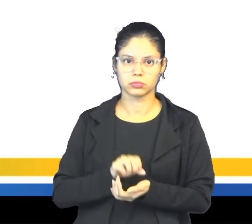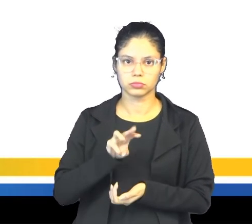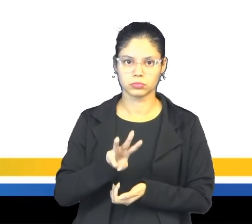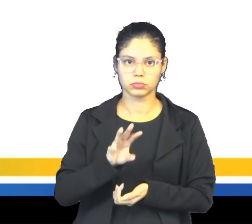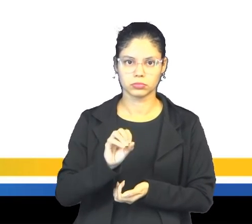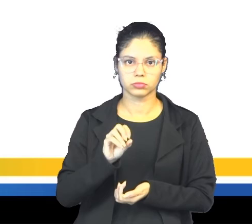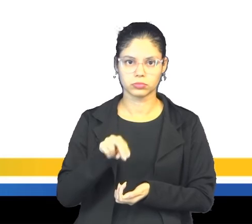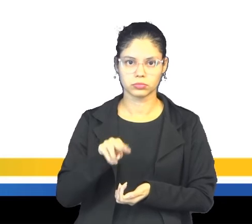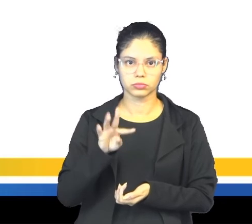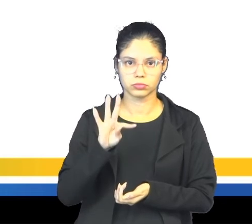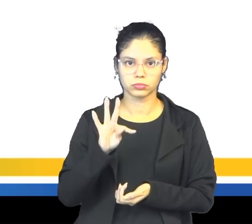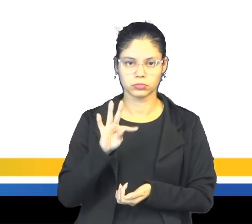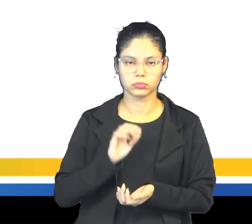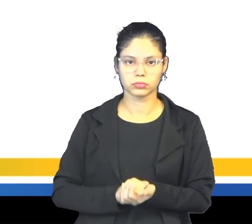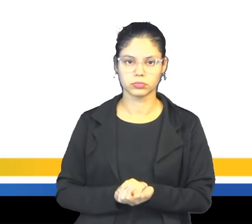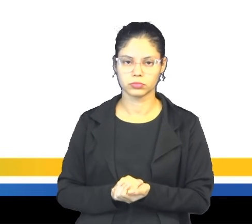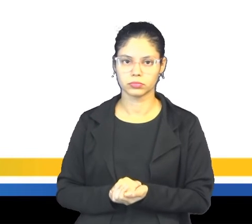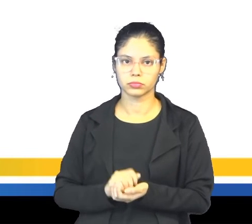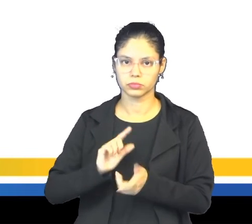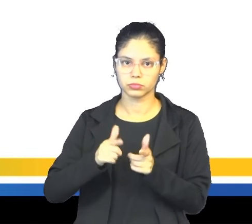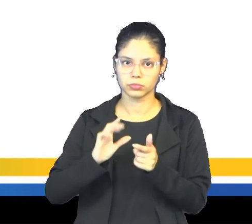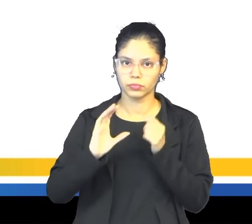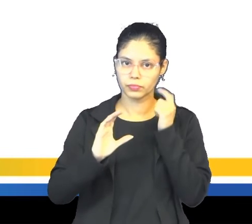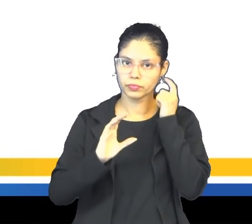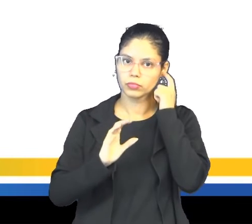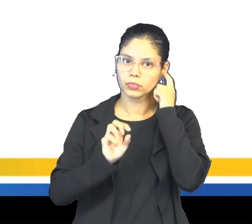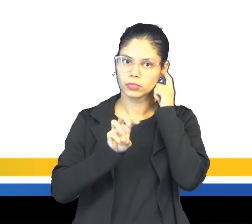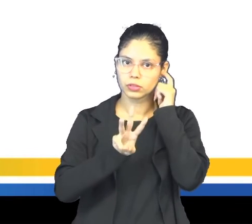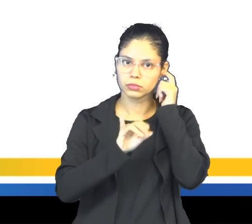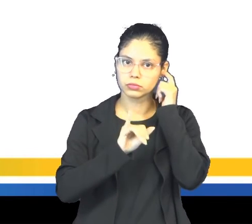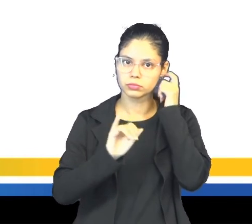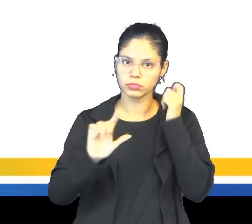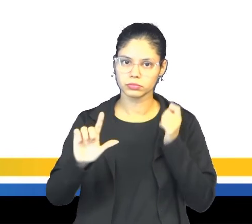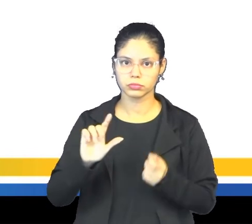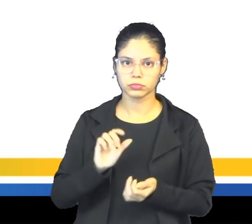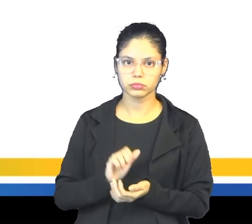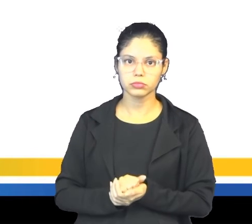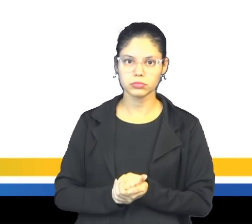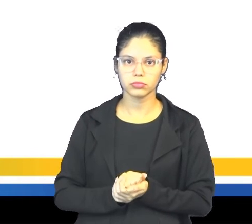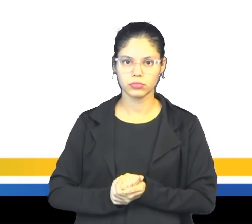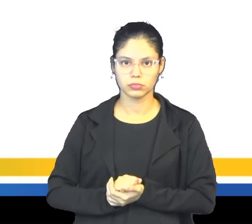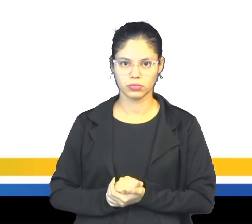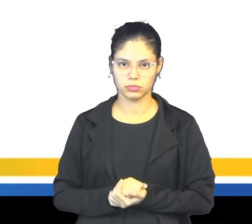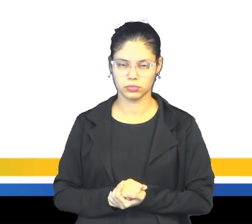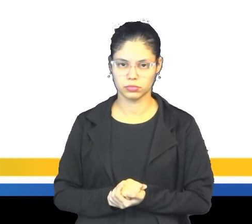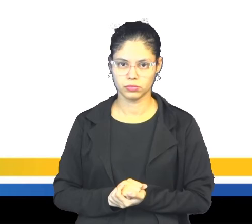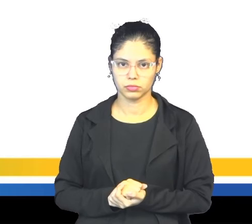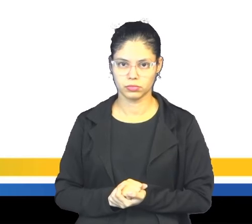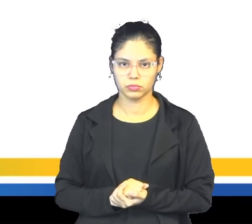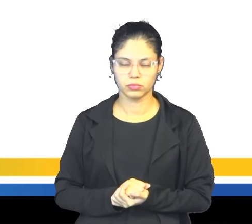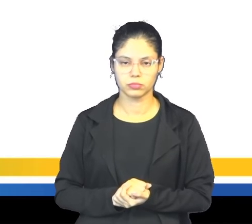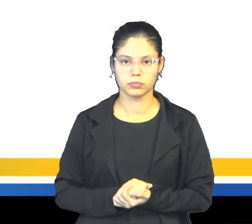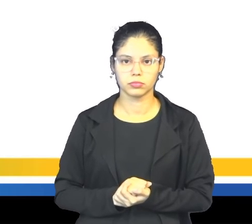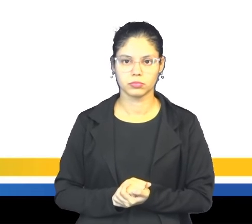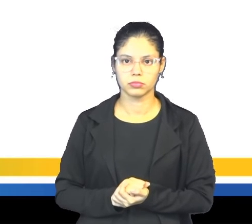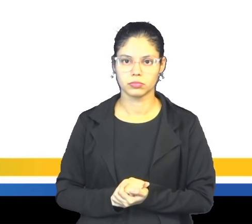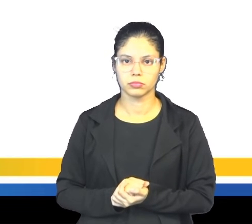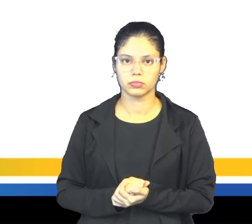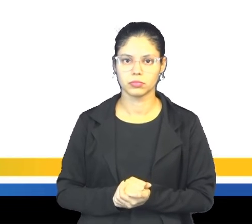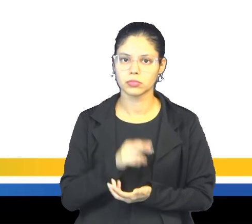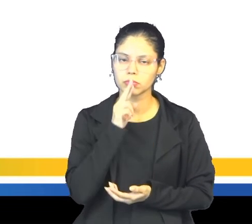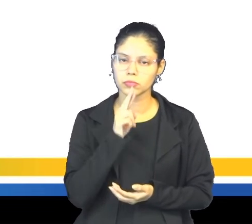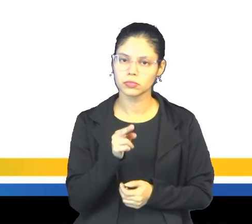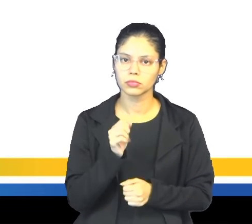frase, ok? Na letra C, nós temos we will answer the exercise. Nós vamos responder